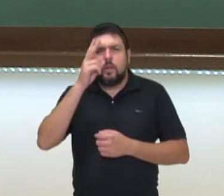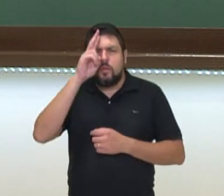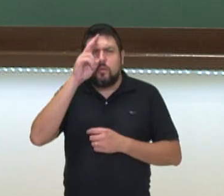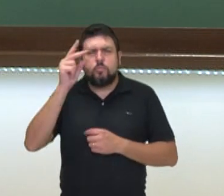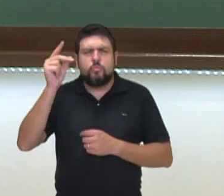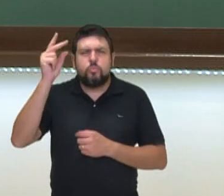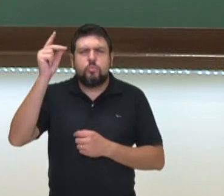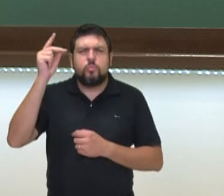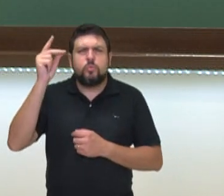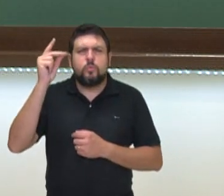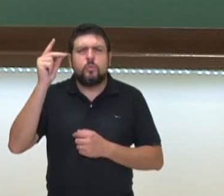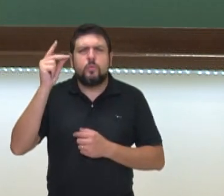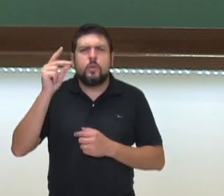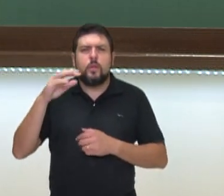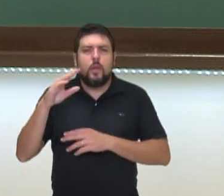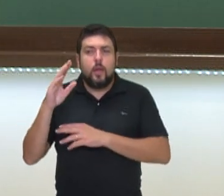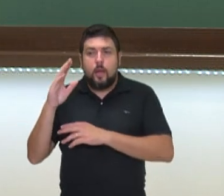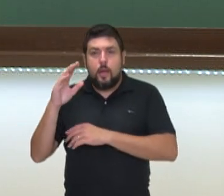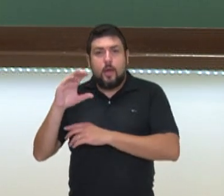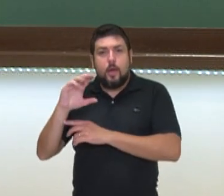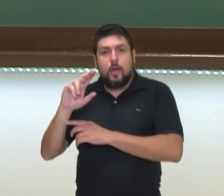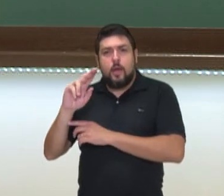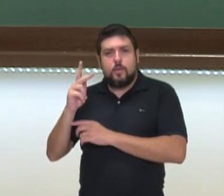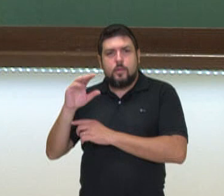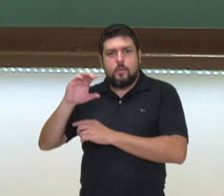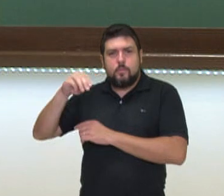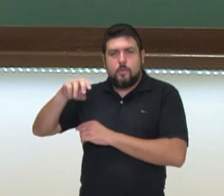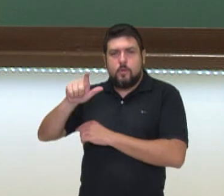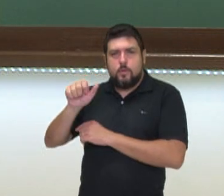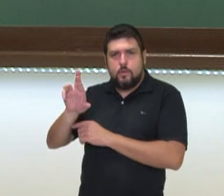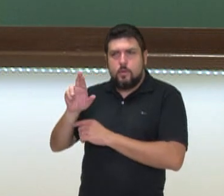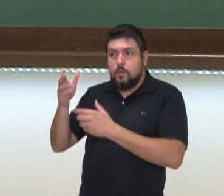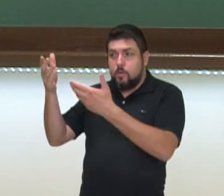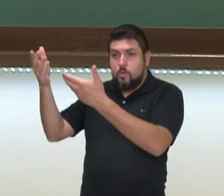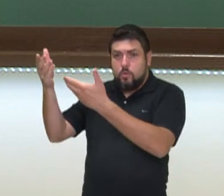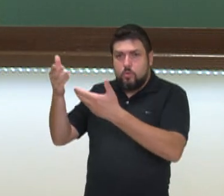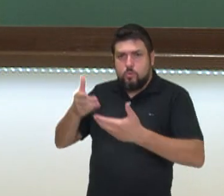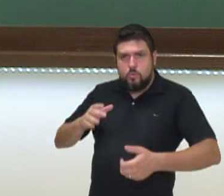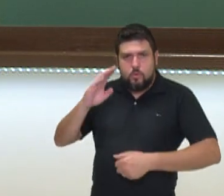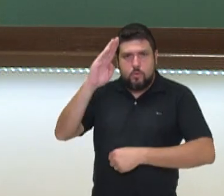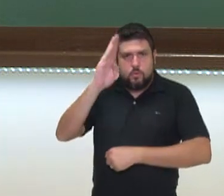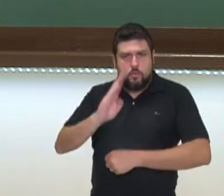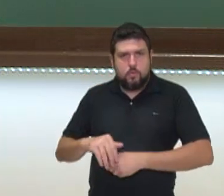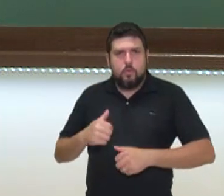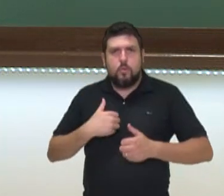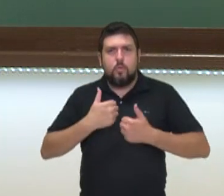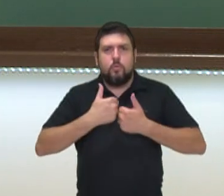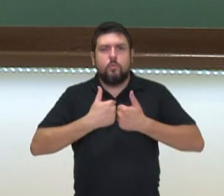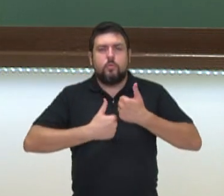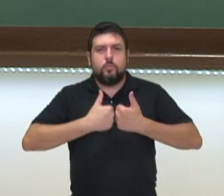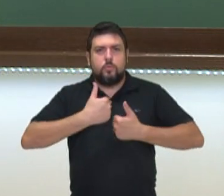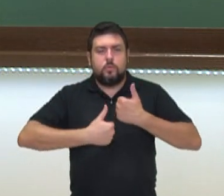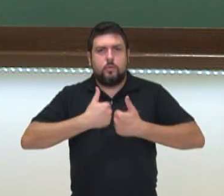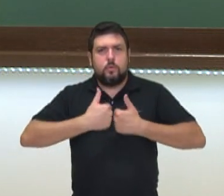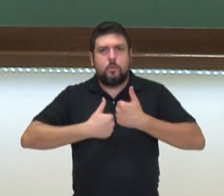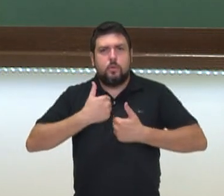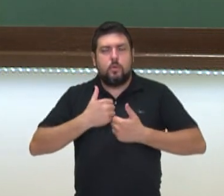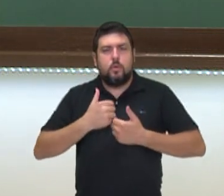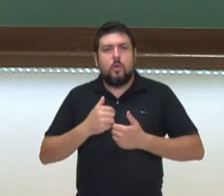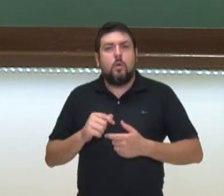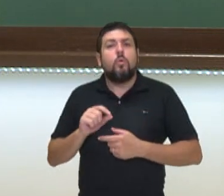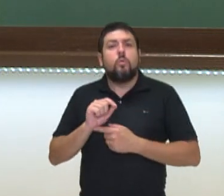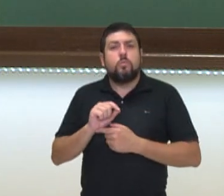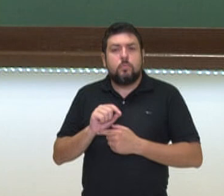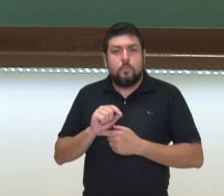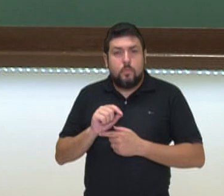Brasil, trouxe os abaratos, tal, que o Brasil conheceu o futebol. Muito se diz que os índios